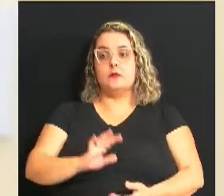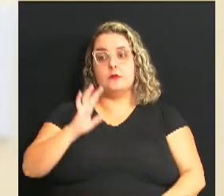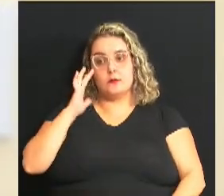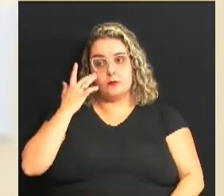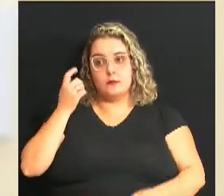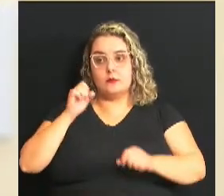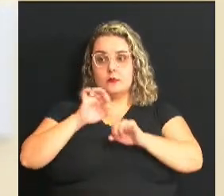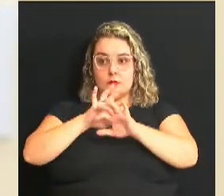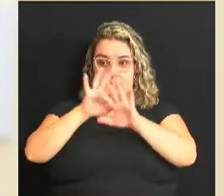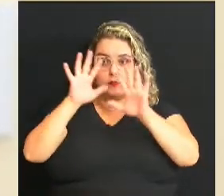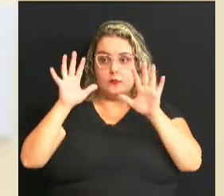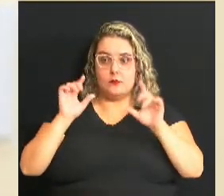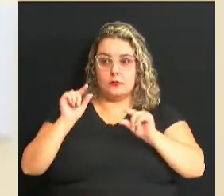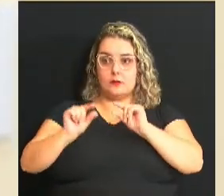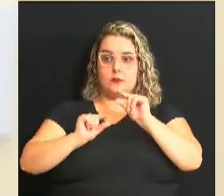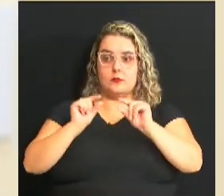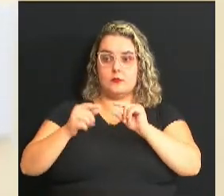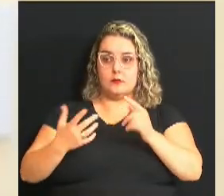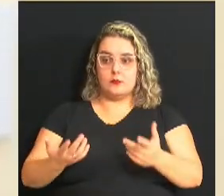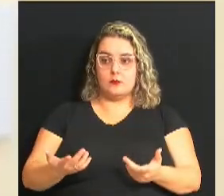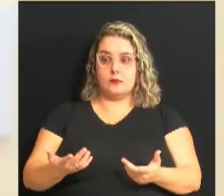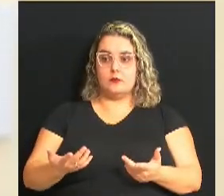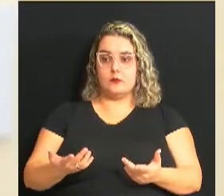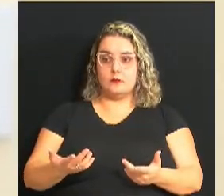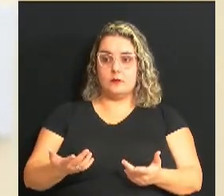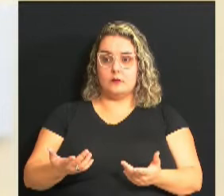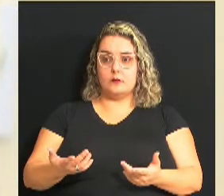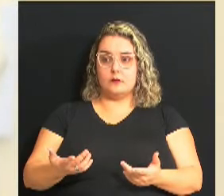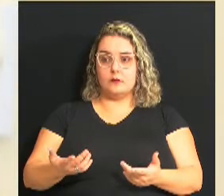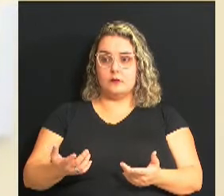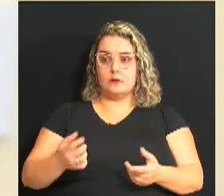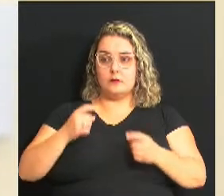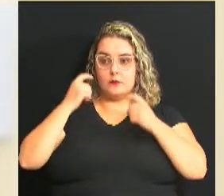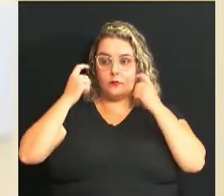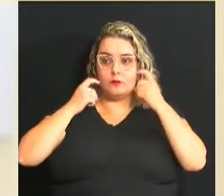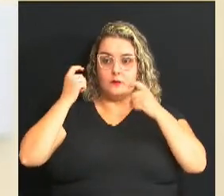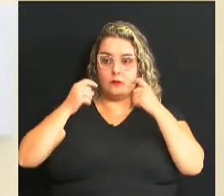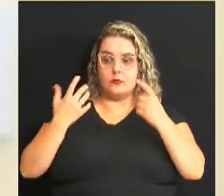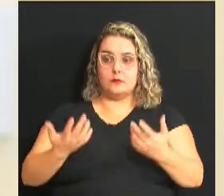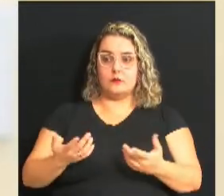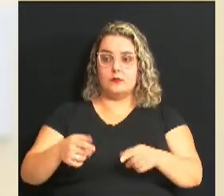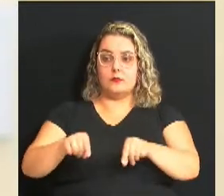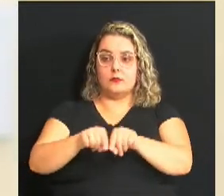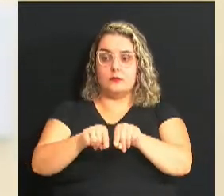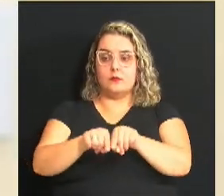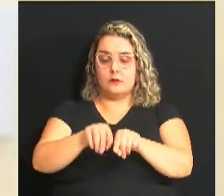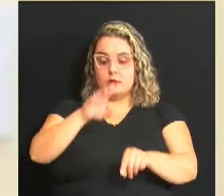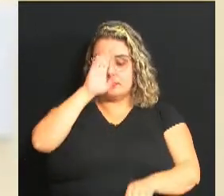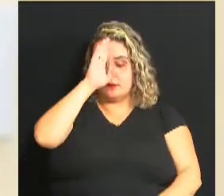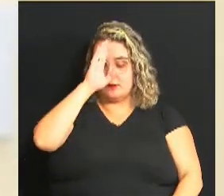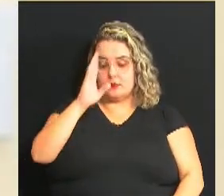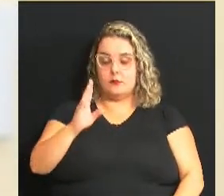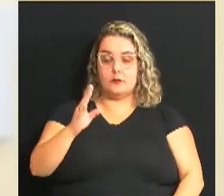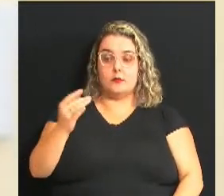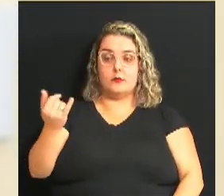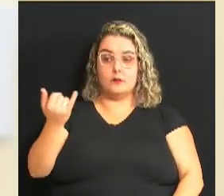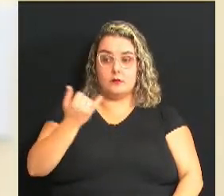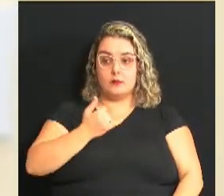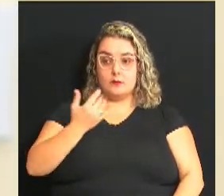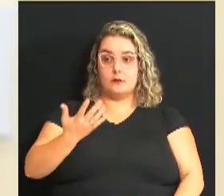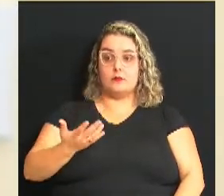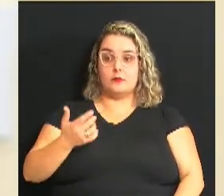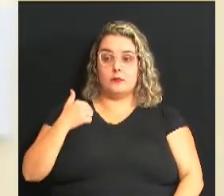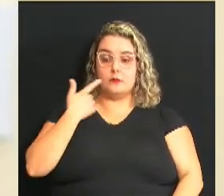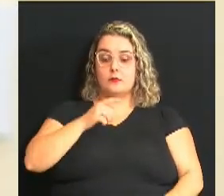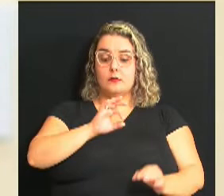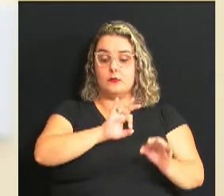esclarece um pouco assim as nossas preocupações, mas principalmente dizer que a gente está sendo monitorado